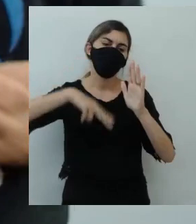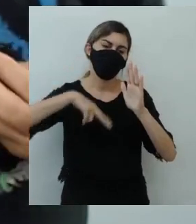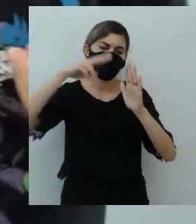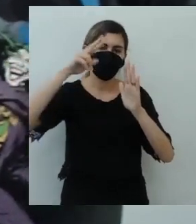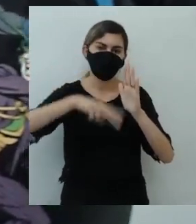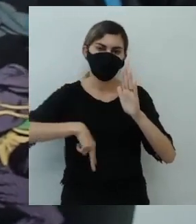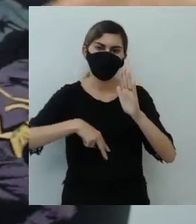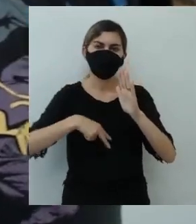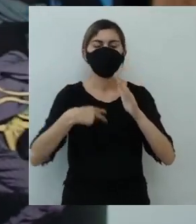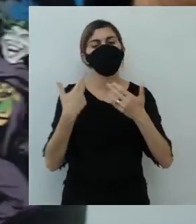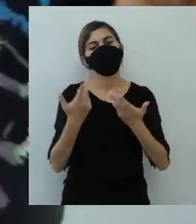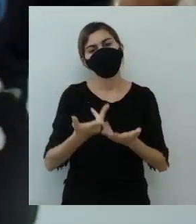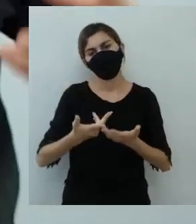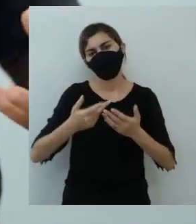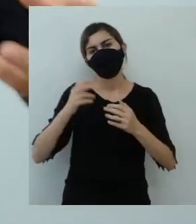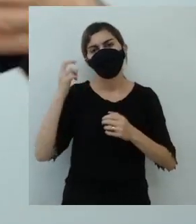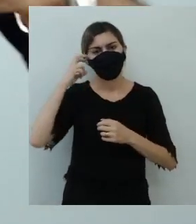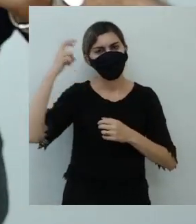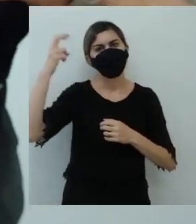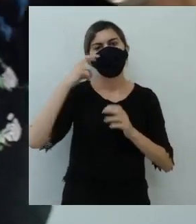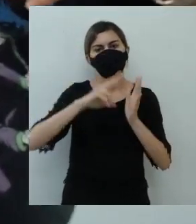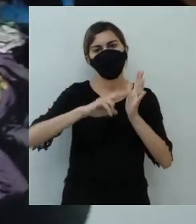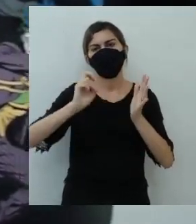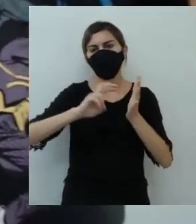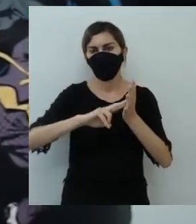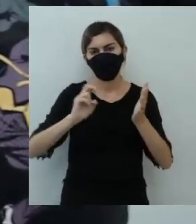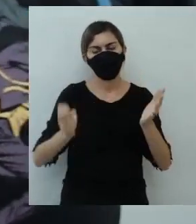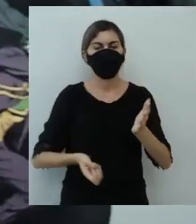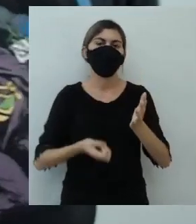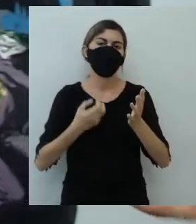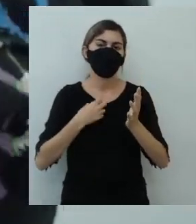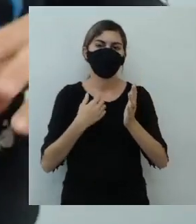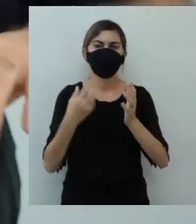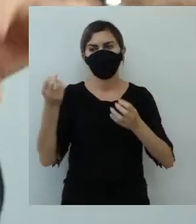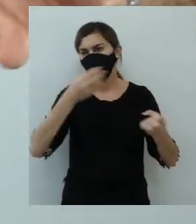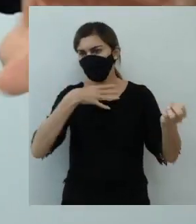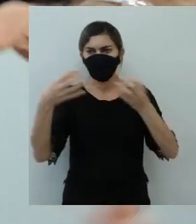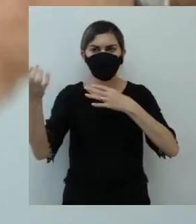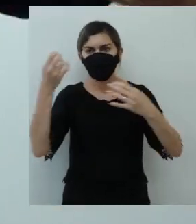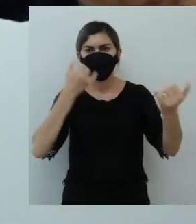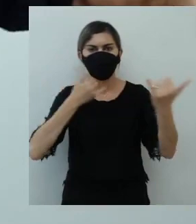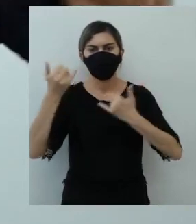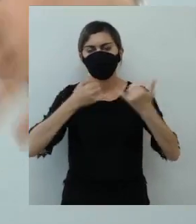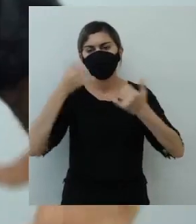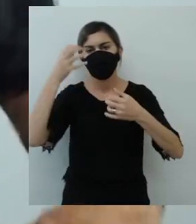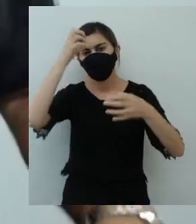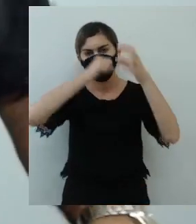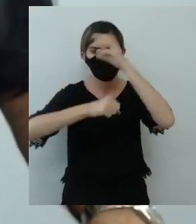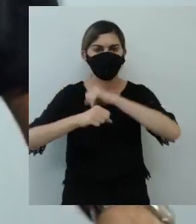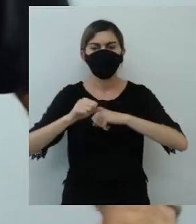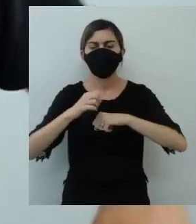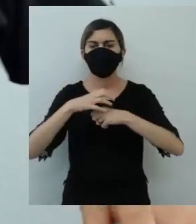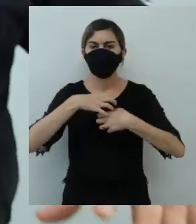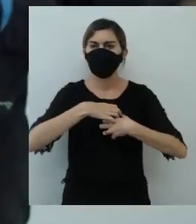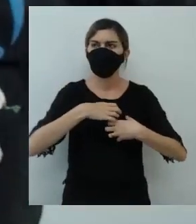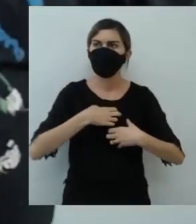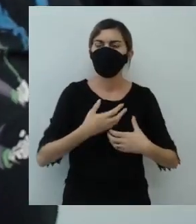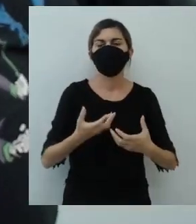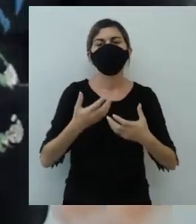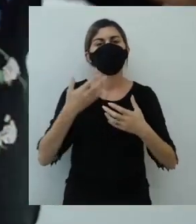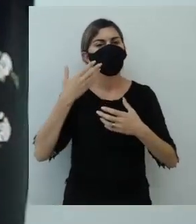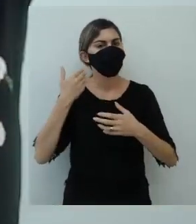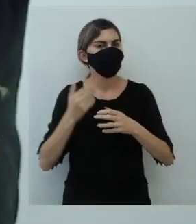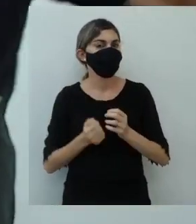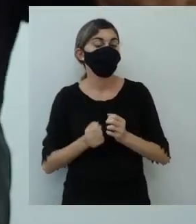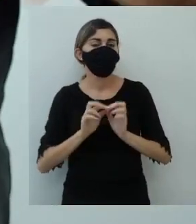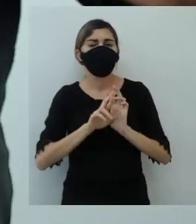leitura. Né? O enriquecimento de vocabulário, a atualização, desenvolver a minha sensibilidade. Então você